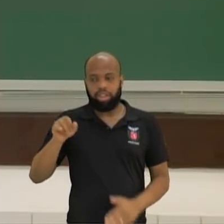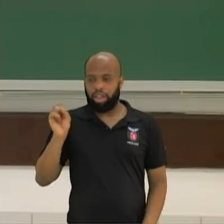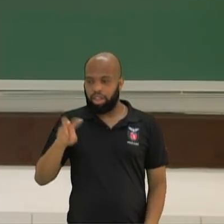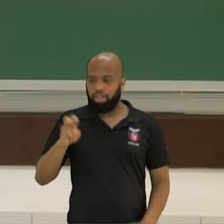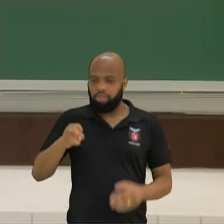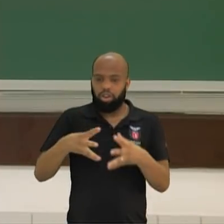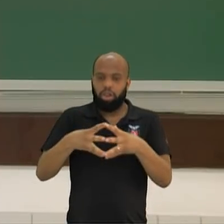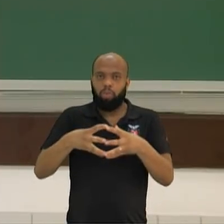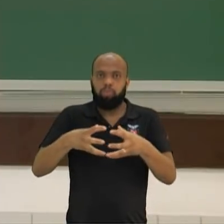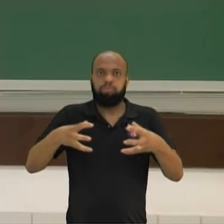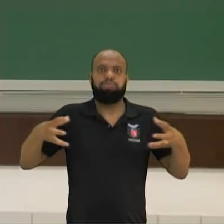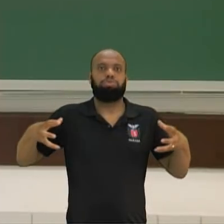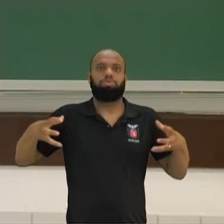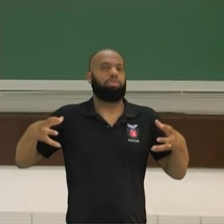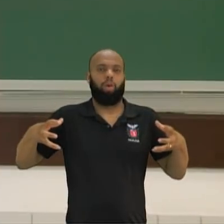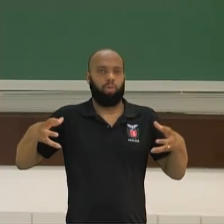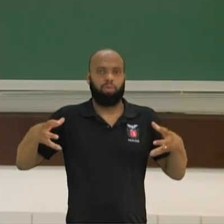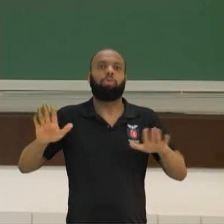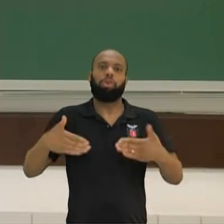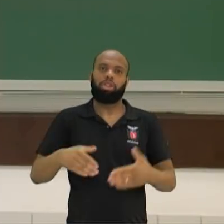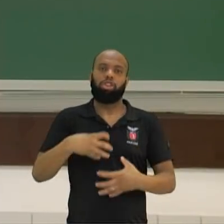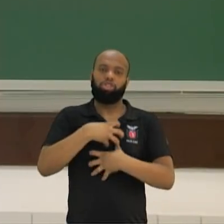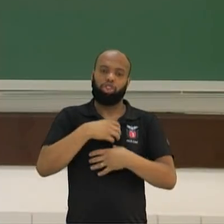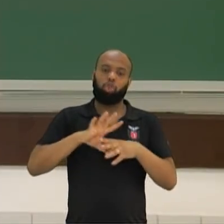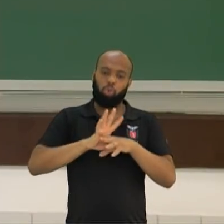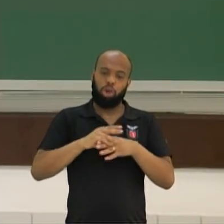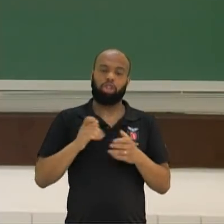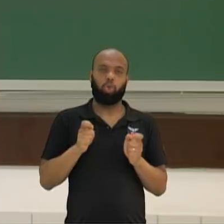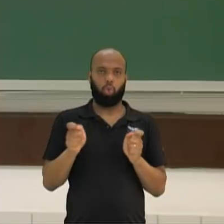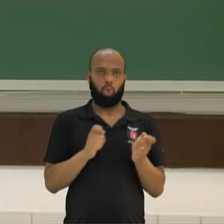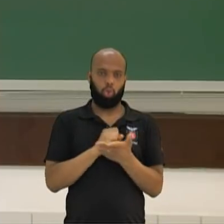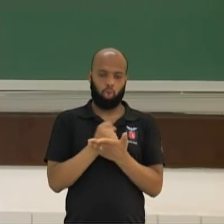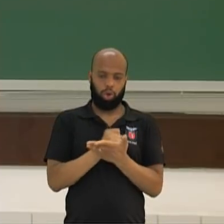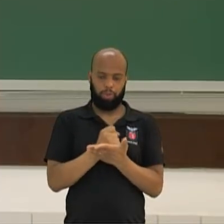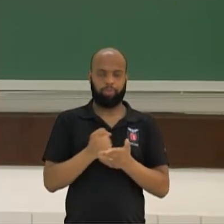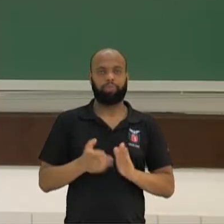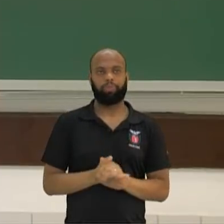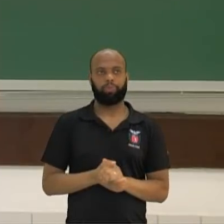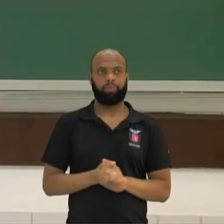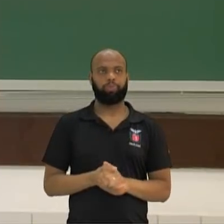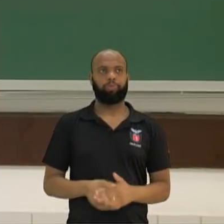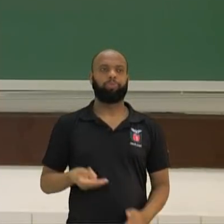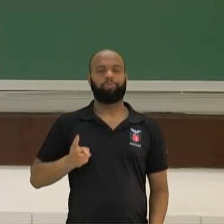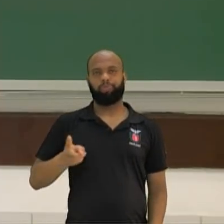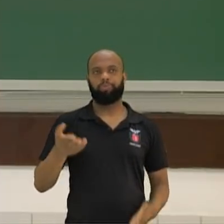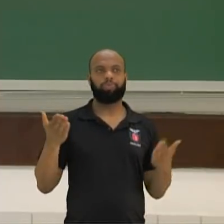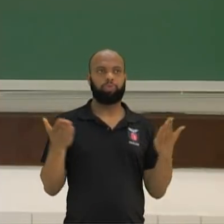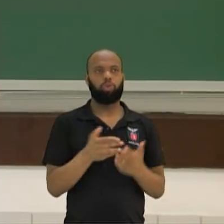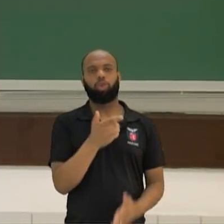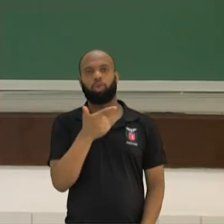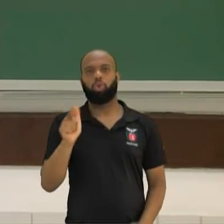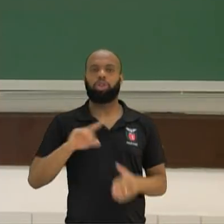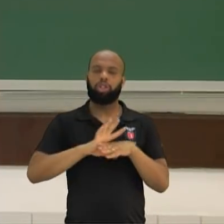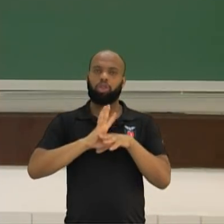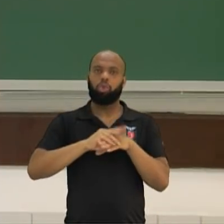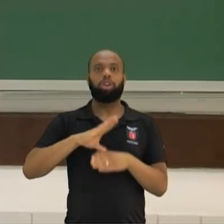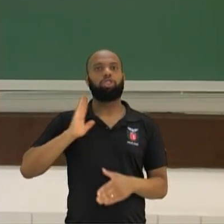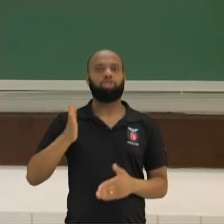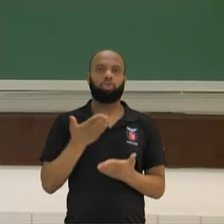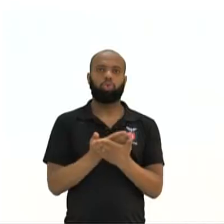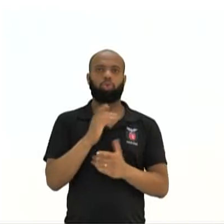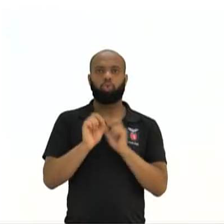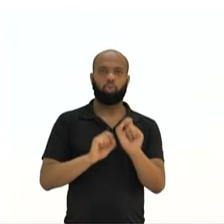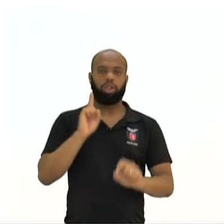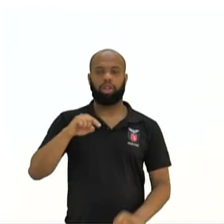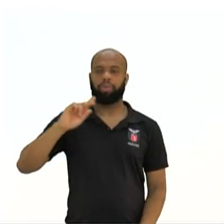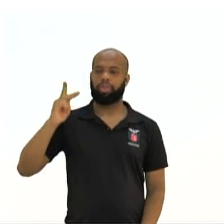fazendo cópias, tá? E assim a doença fica sob controle. Seguindo aqui então, uma outra doença que a gente viu é